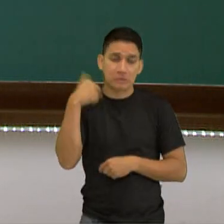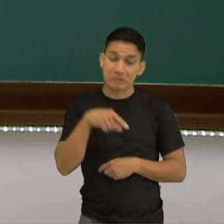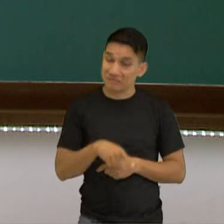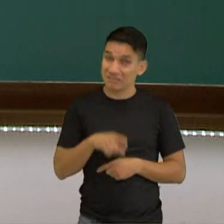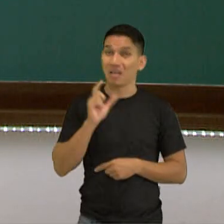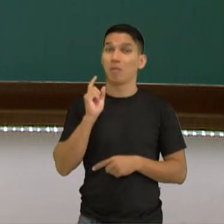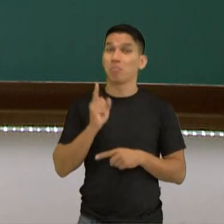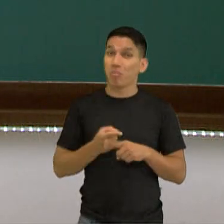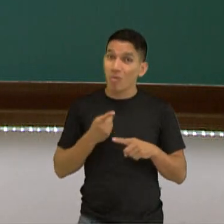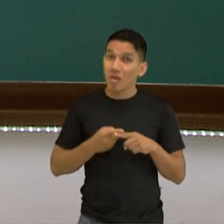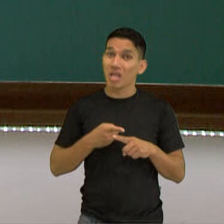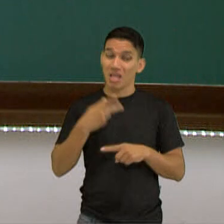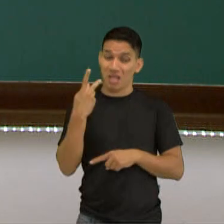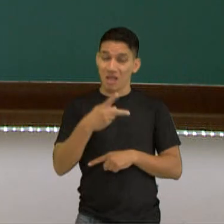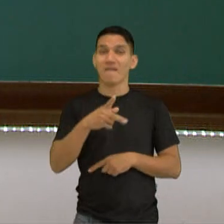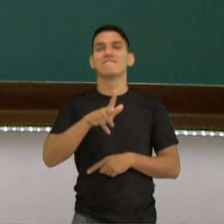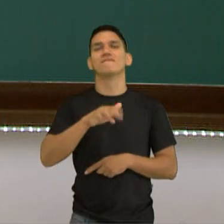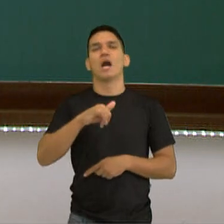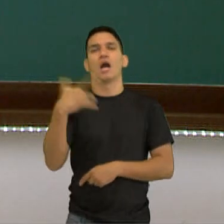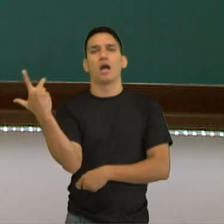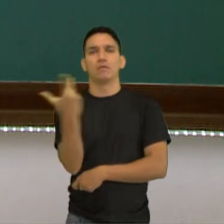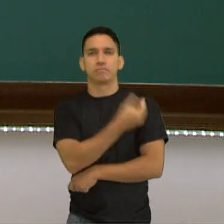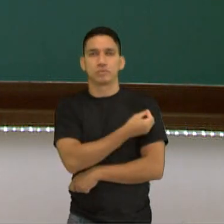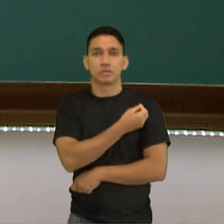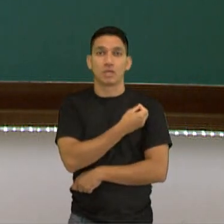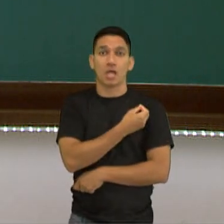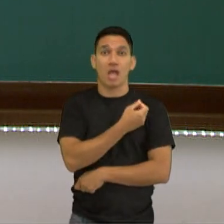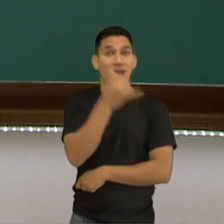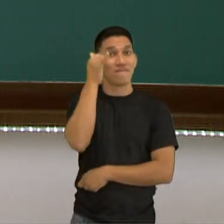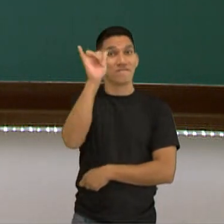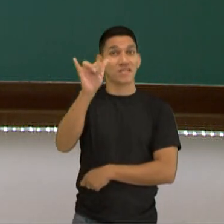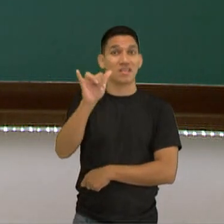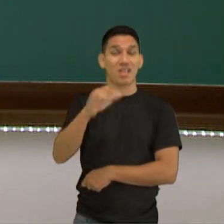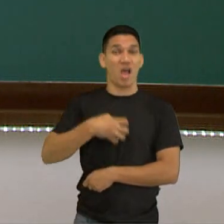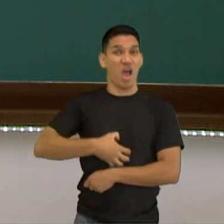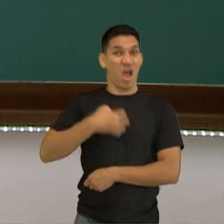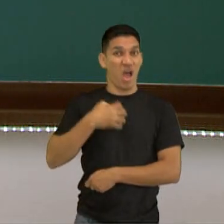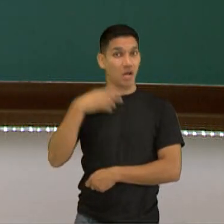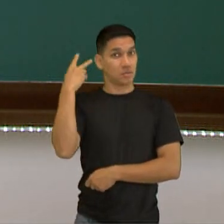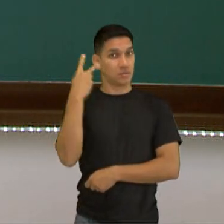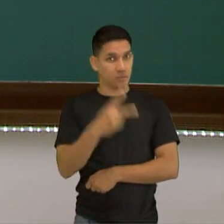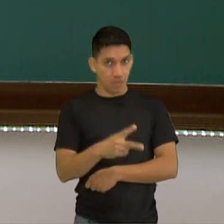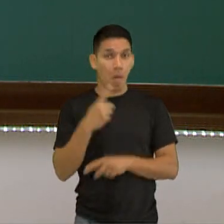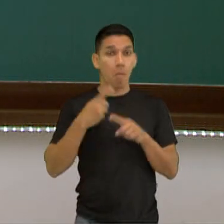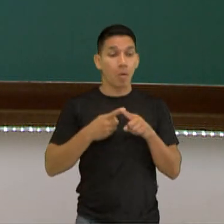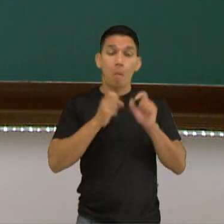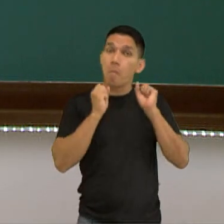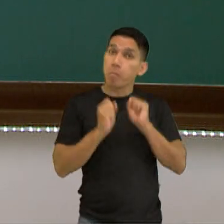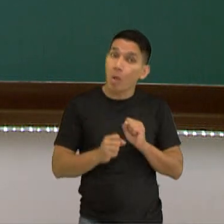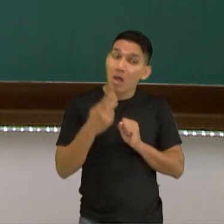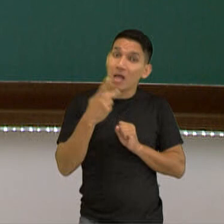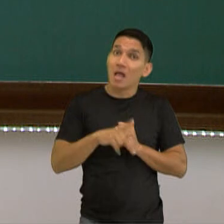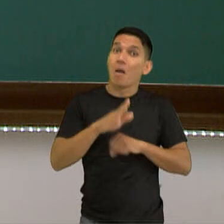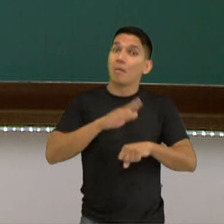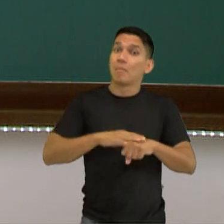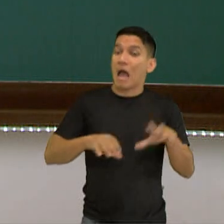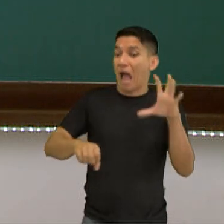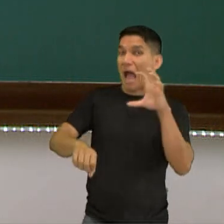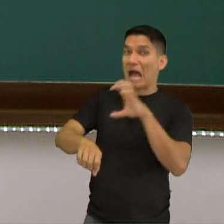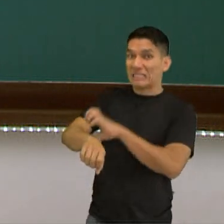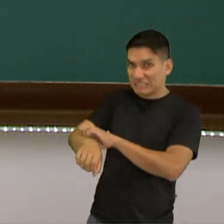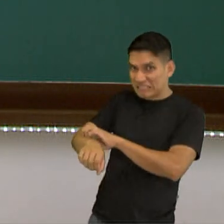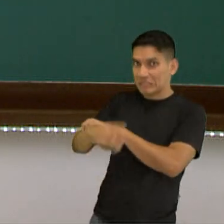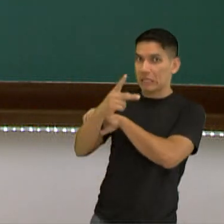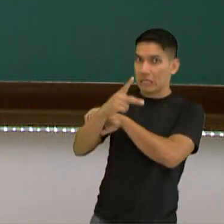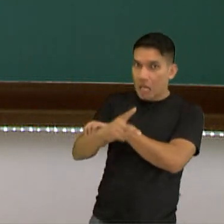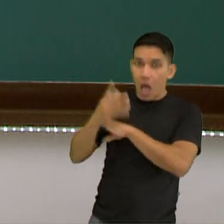porque ele vai tomar a vacina antirrábica, porque pode ser que na mordida